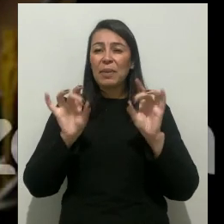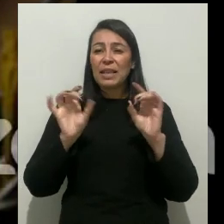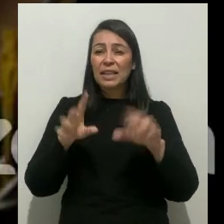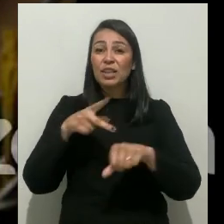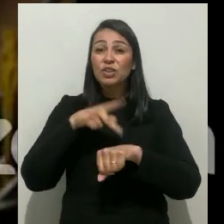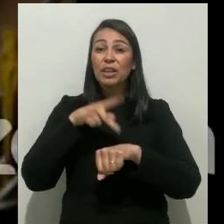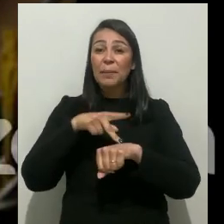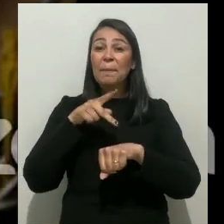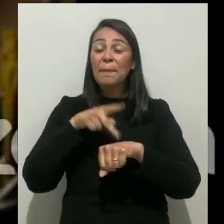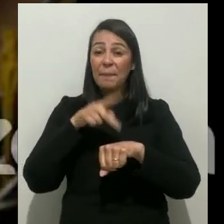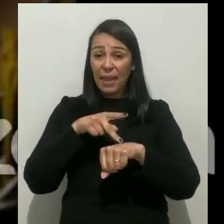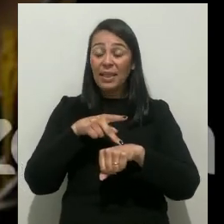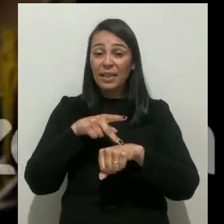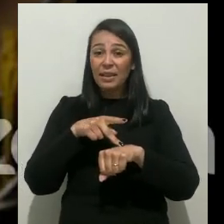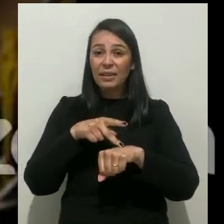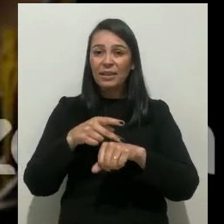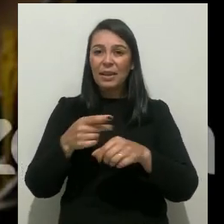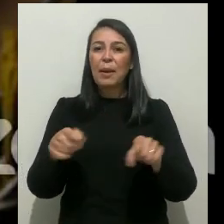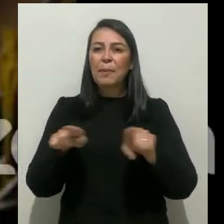irmão até hoje,